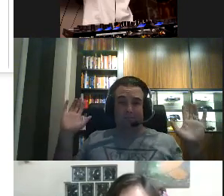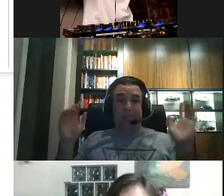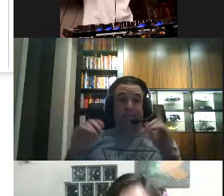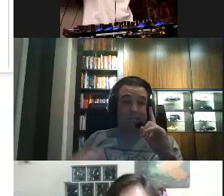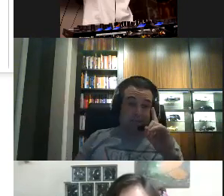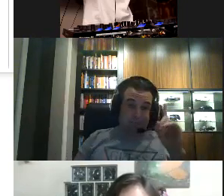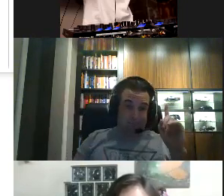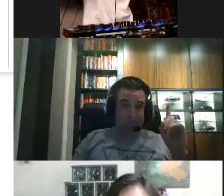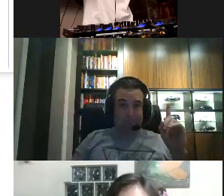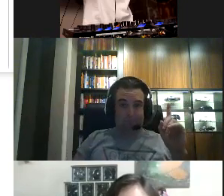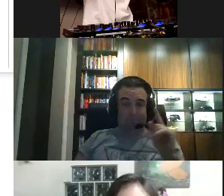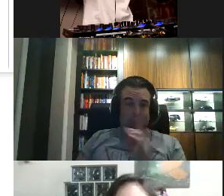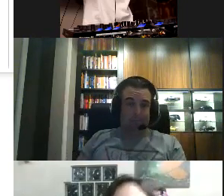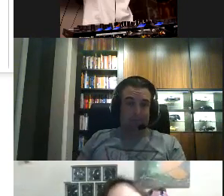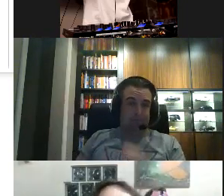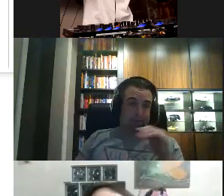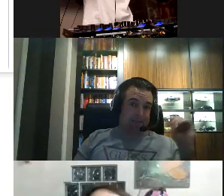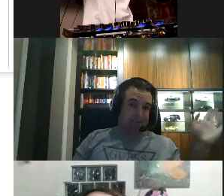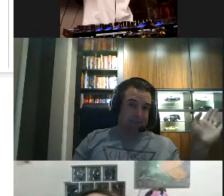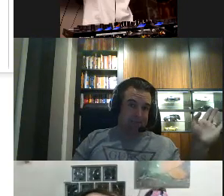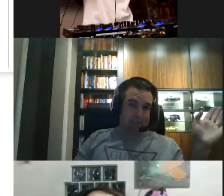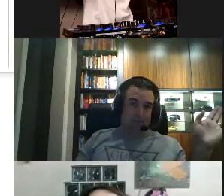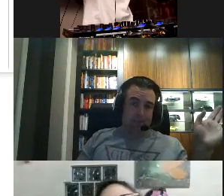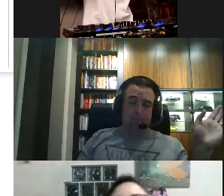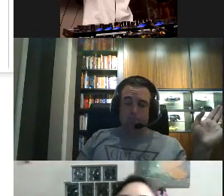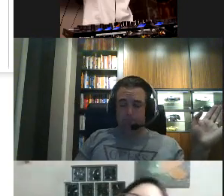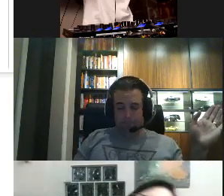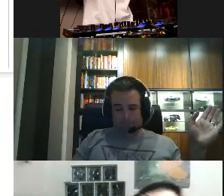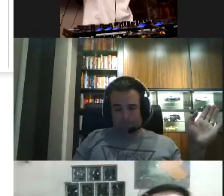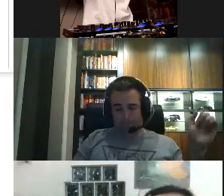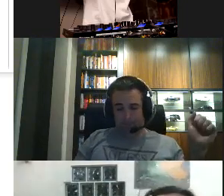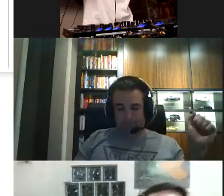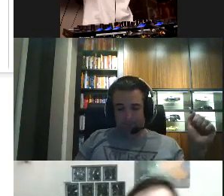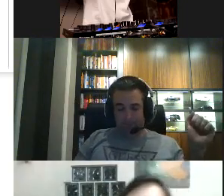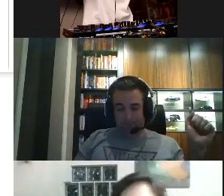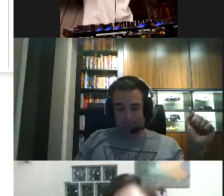fala. 30. Daqui para trás.